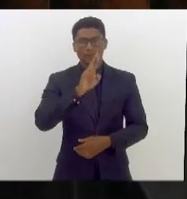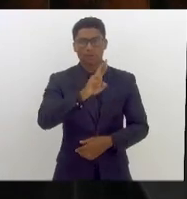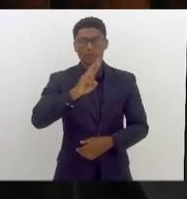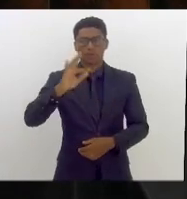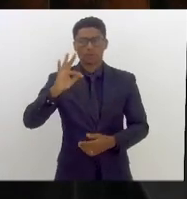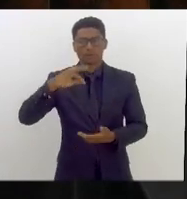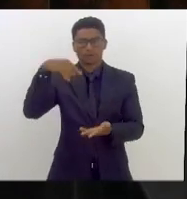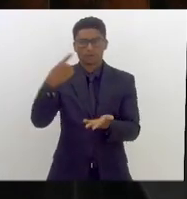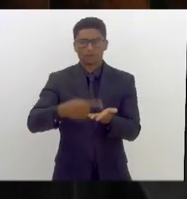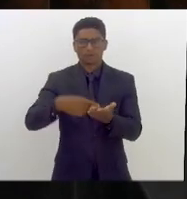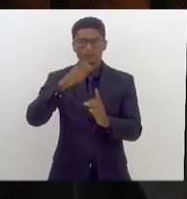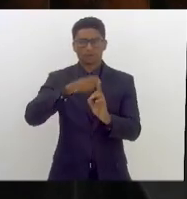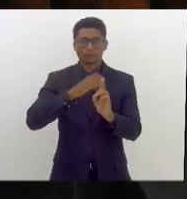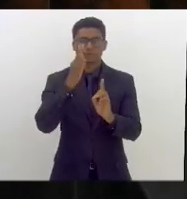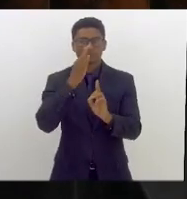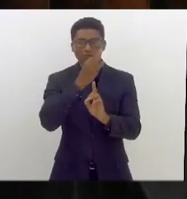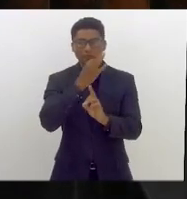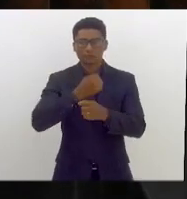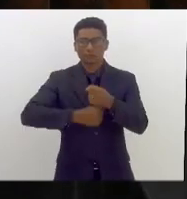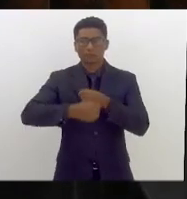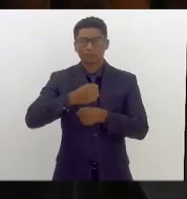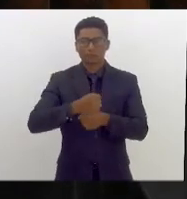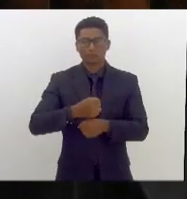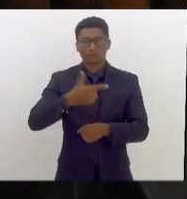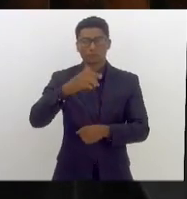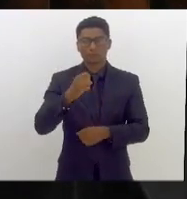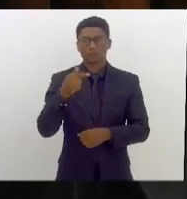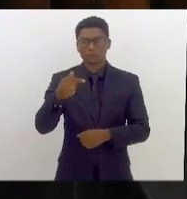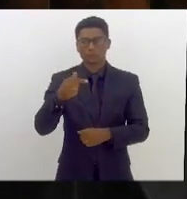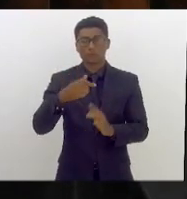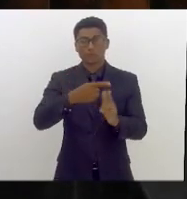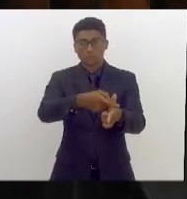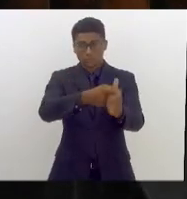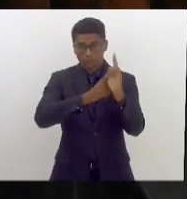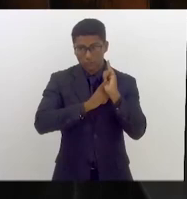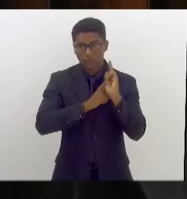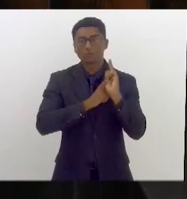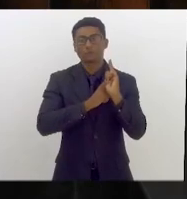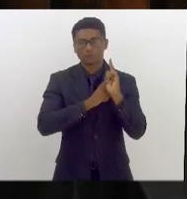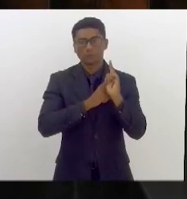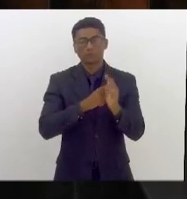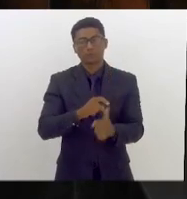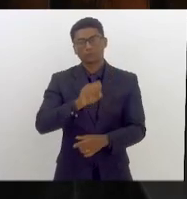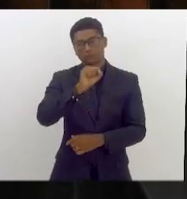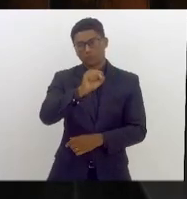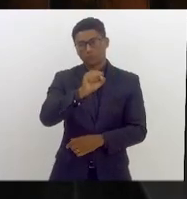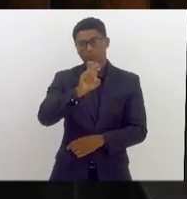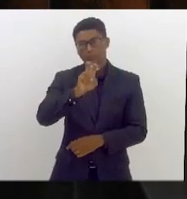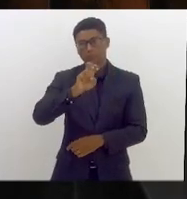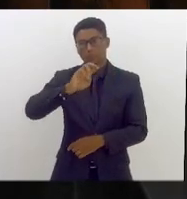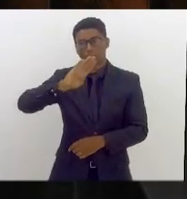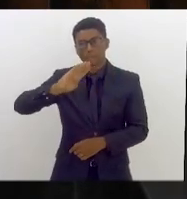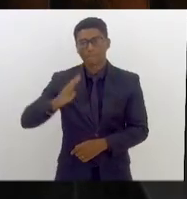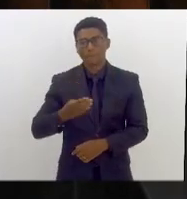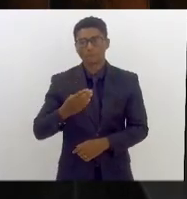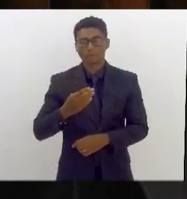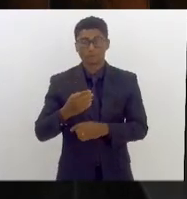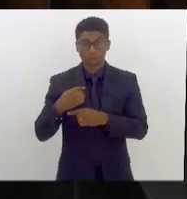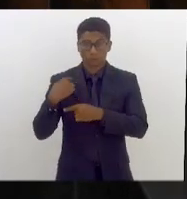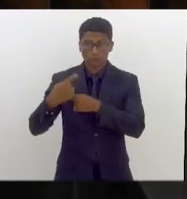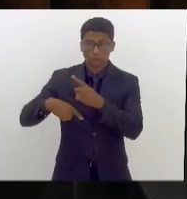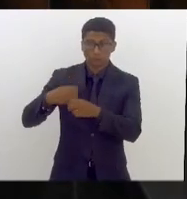em setembro de 2017 e a dívida do Estado com a União era de 85 bi. Três anos